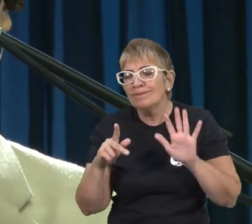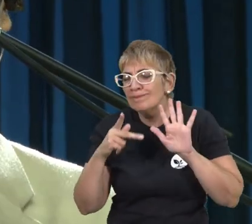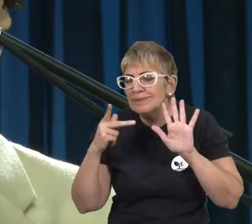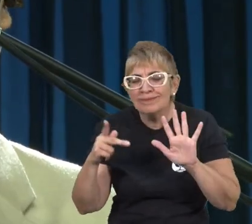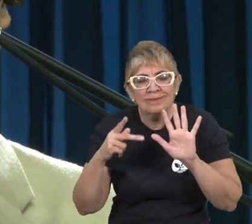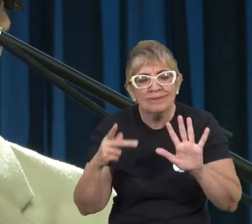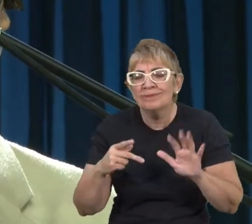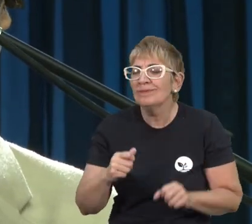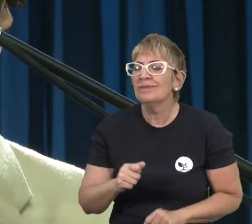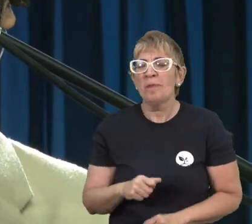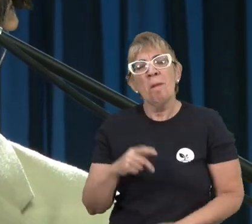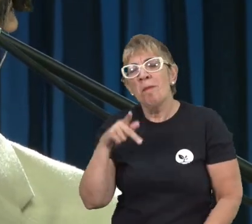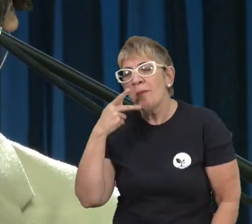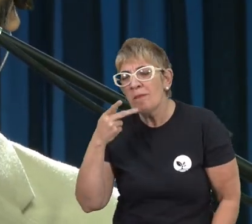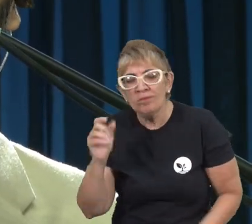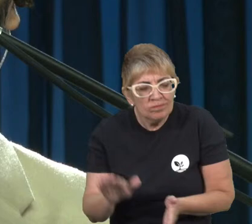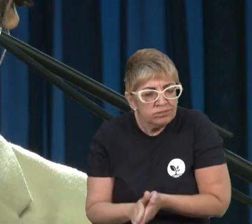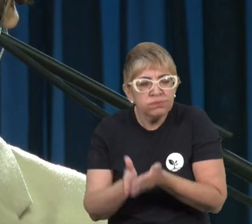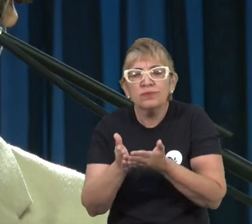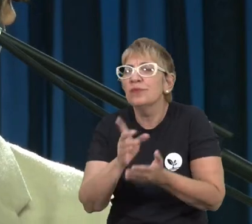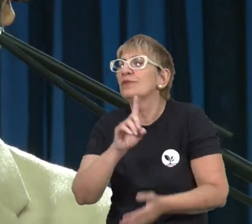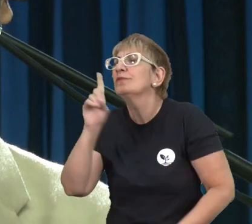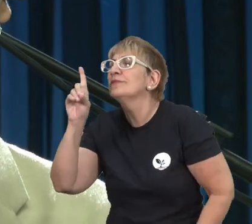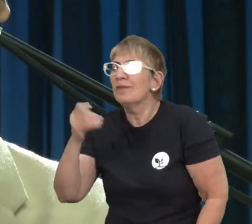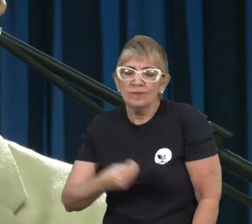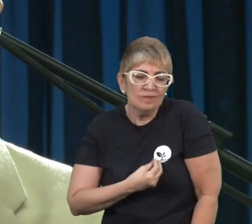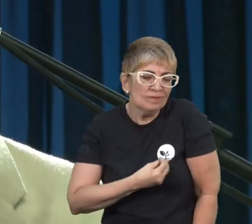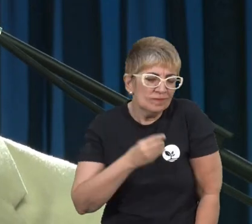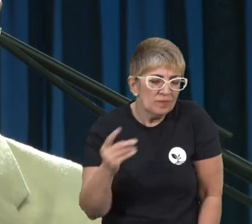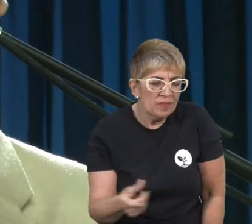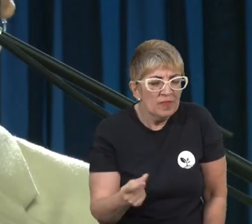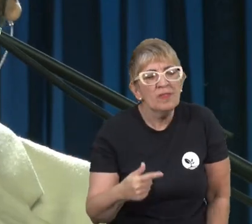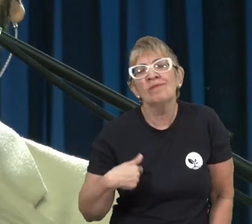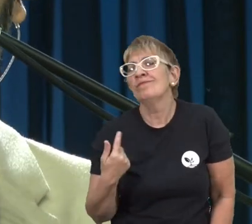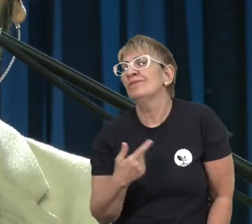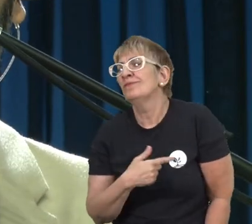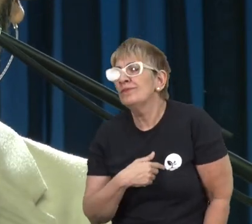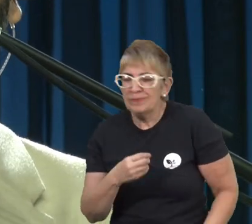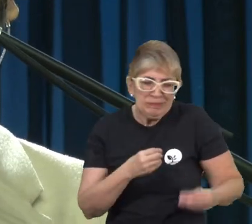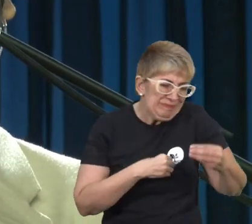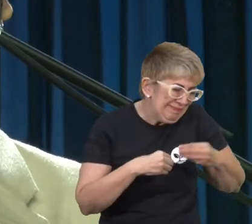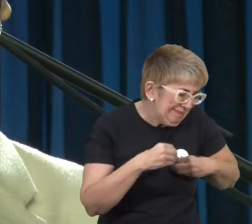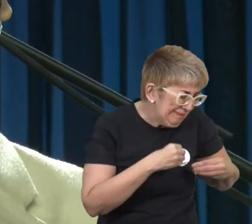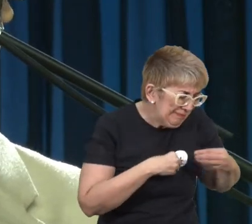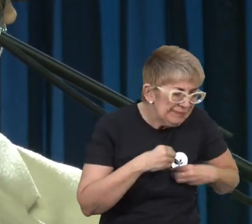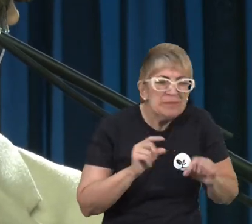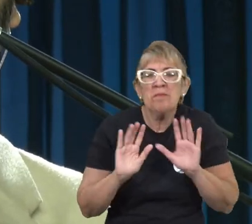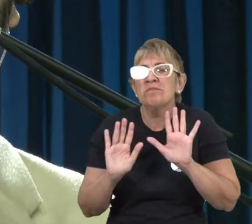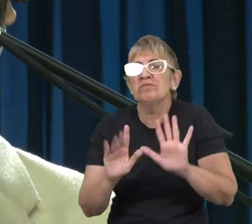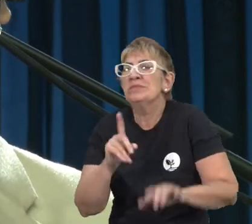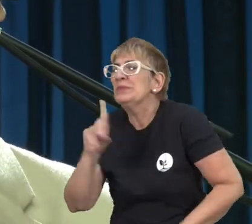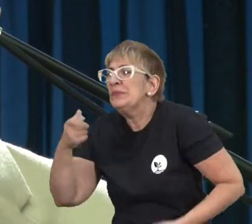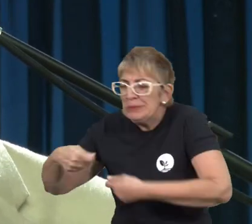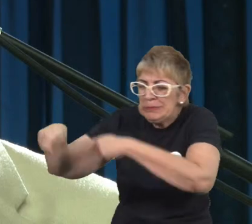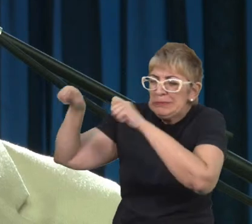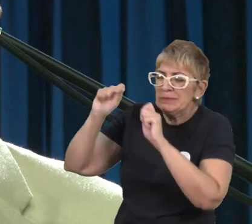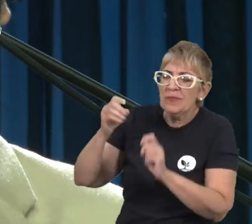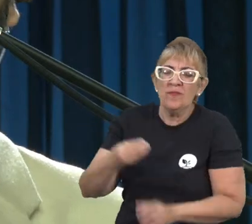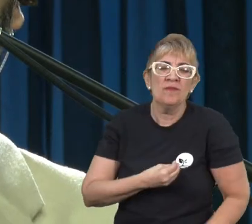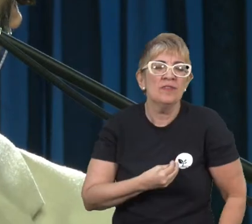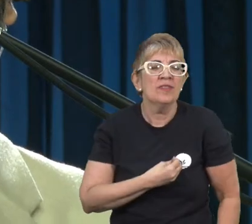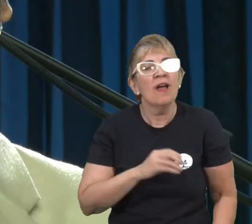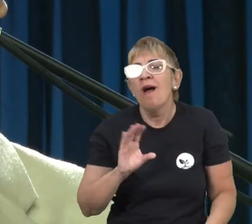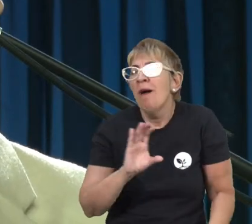que estávamos mortos em nossos pecados, mas o Senhor nos devolveu a vida por meio desse amor profundo, esse